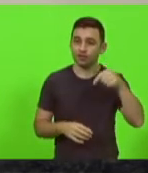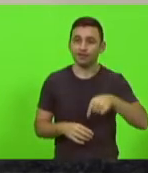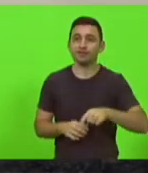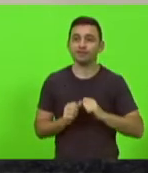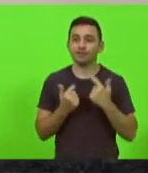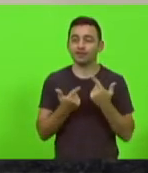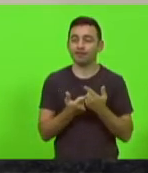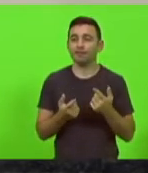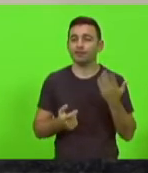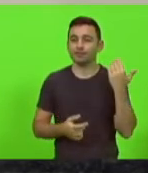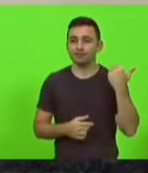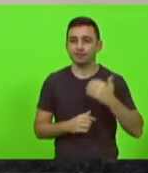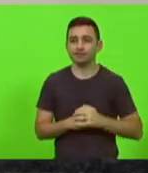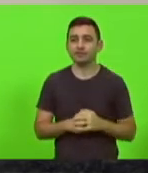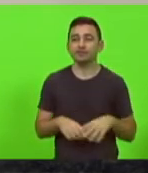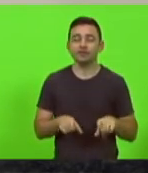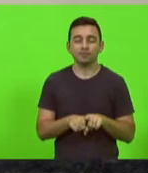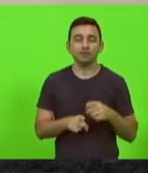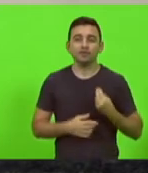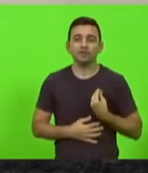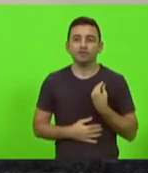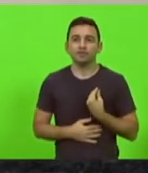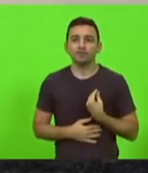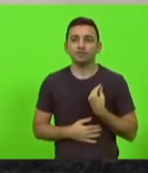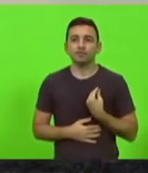a presença